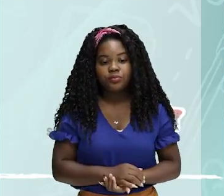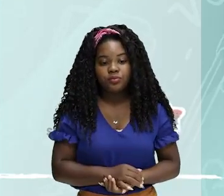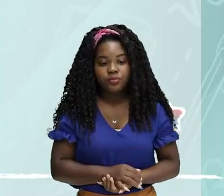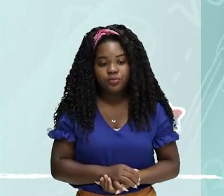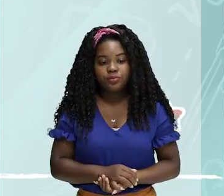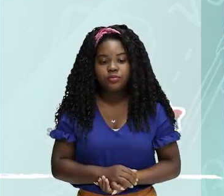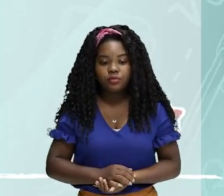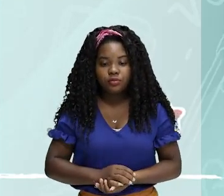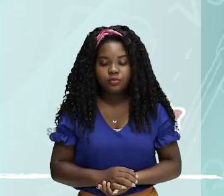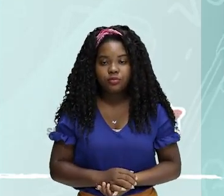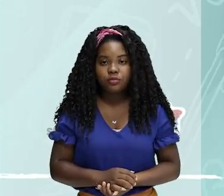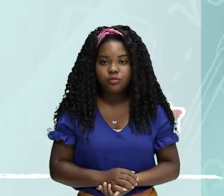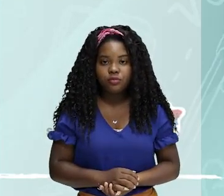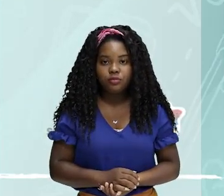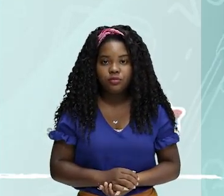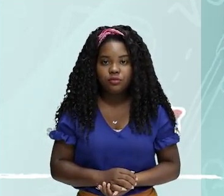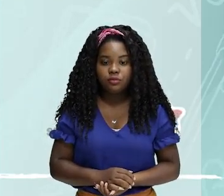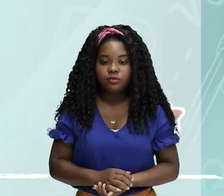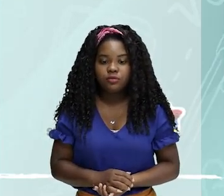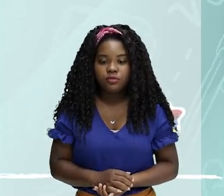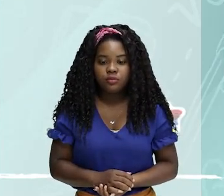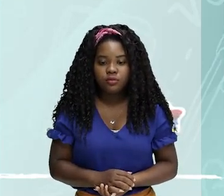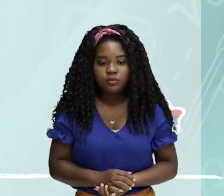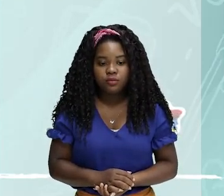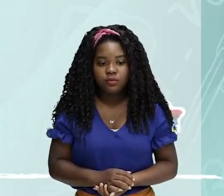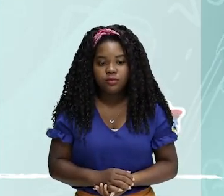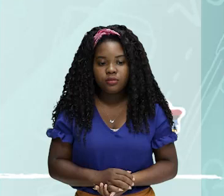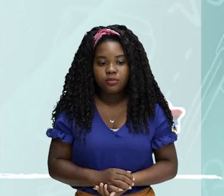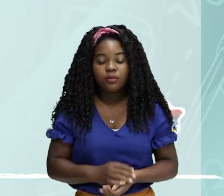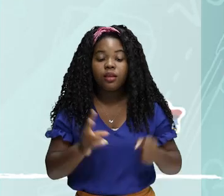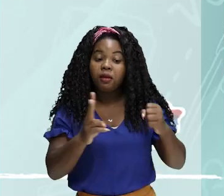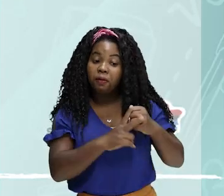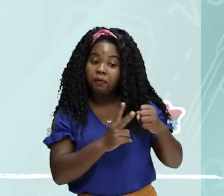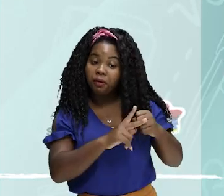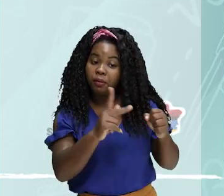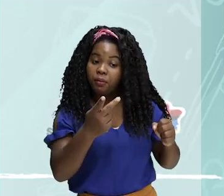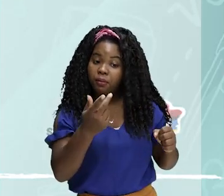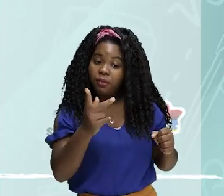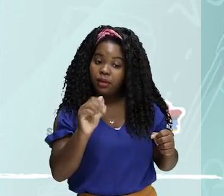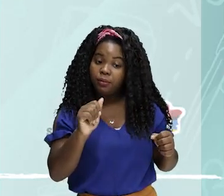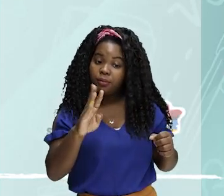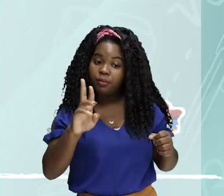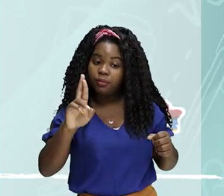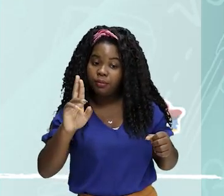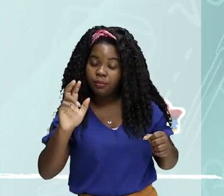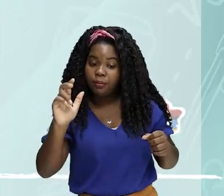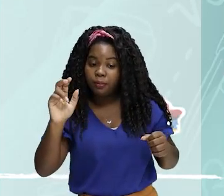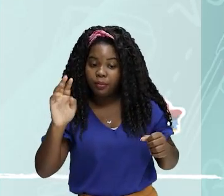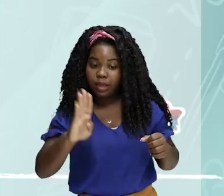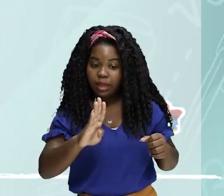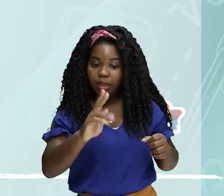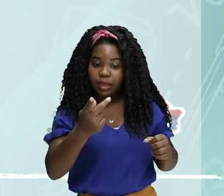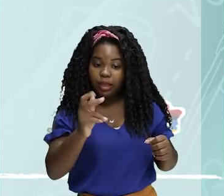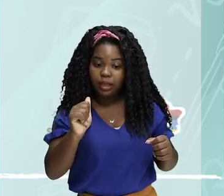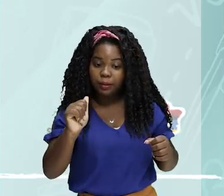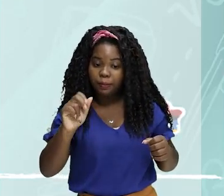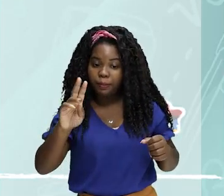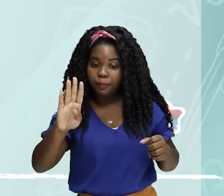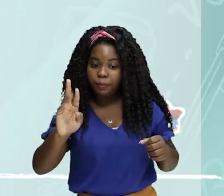hayas metido la pata esta vez. Verbo haber, conjugado na segunda pessoa,